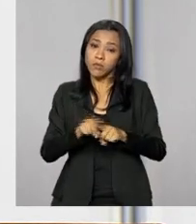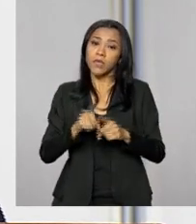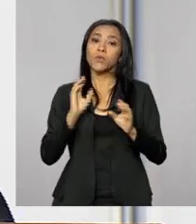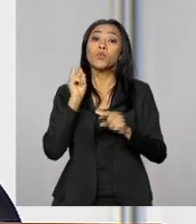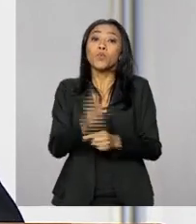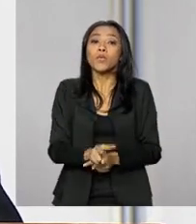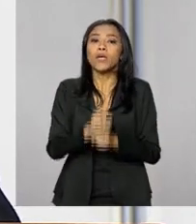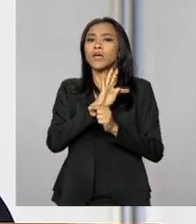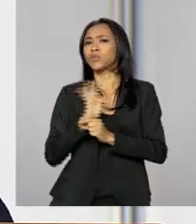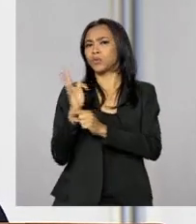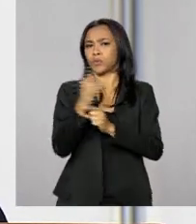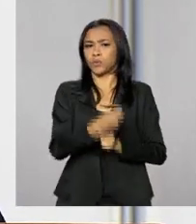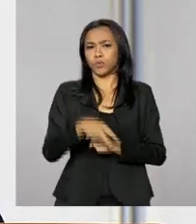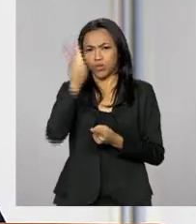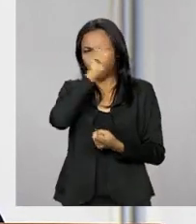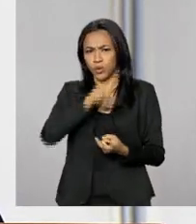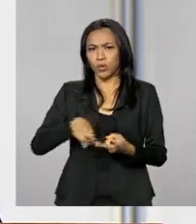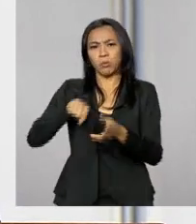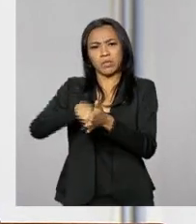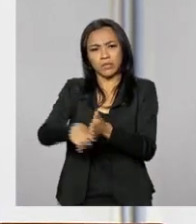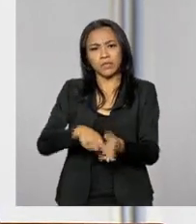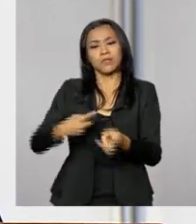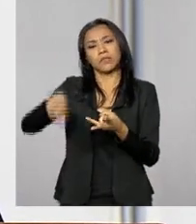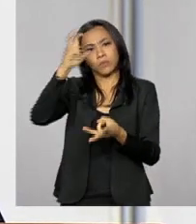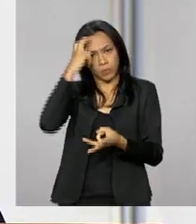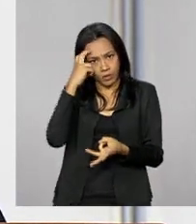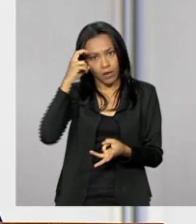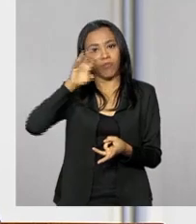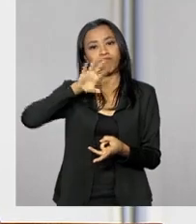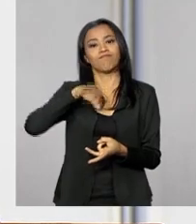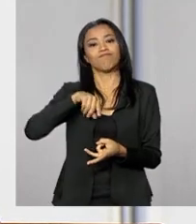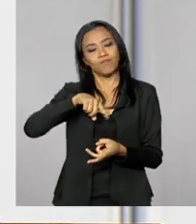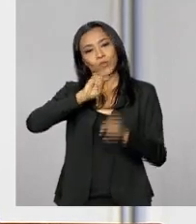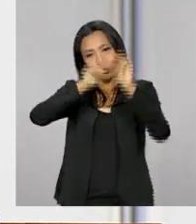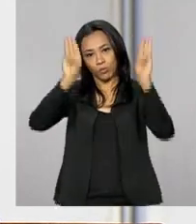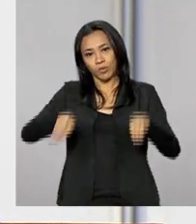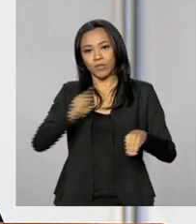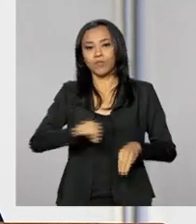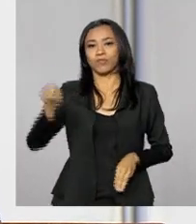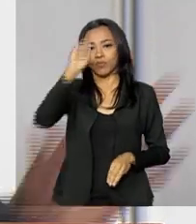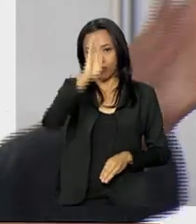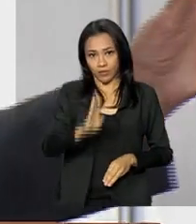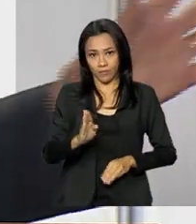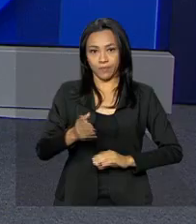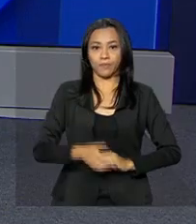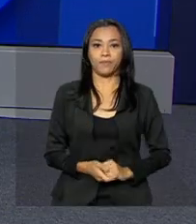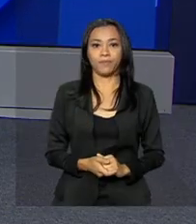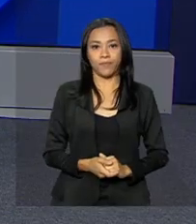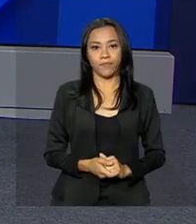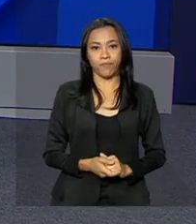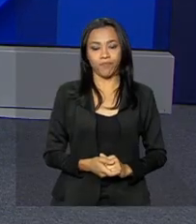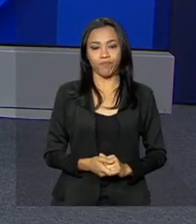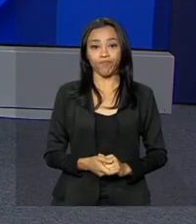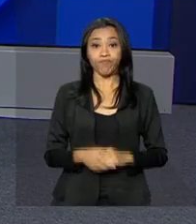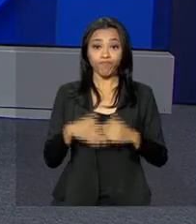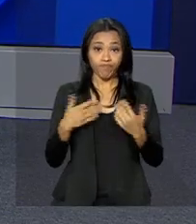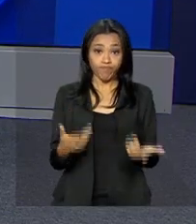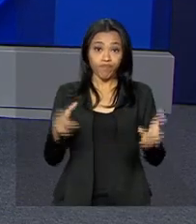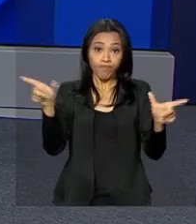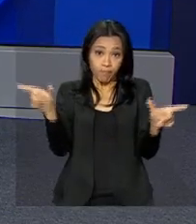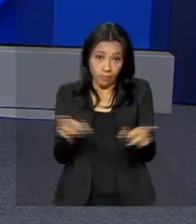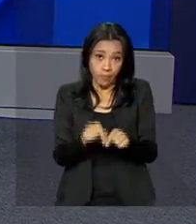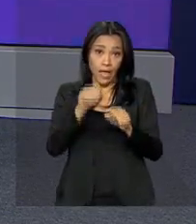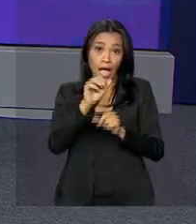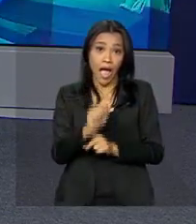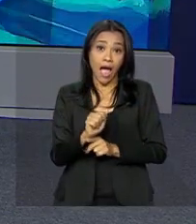patrimônio histórico científico e cultural e nos museus no país a agência brasileira